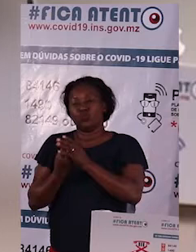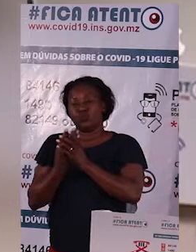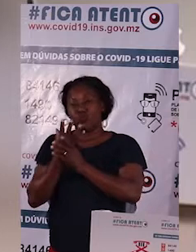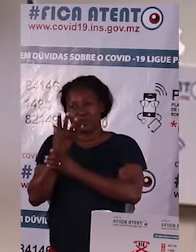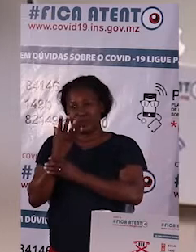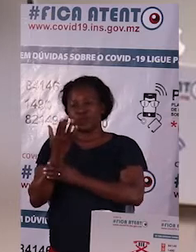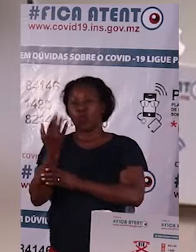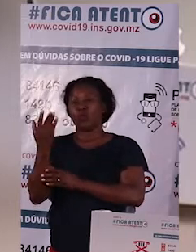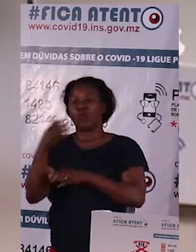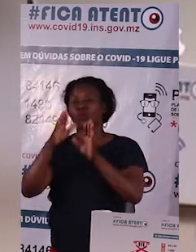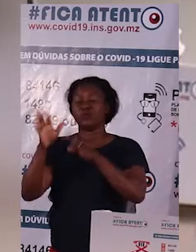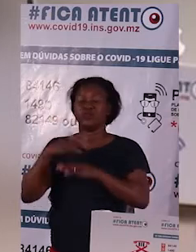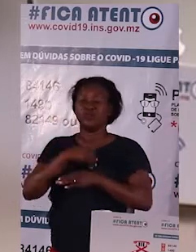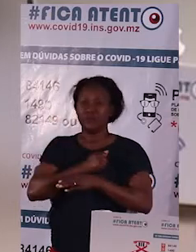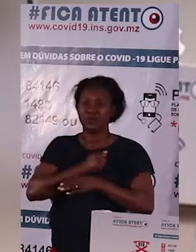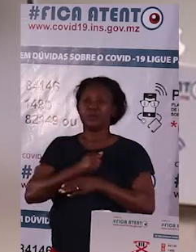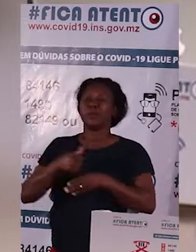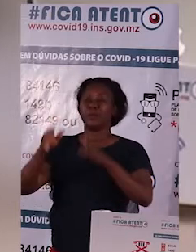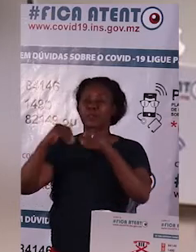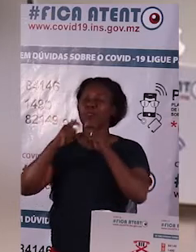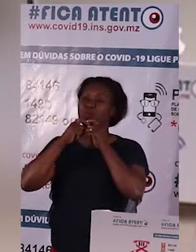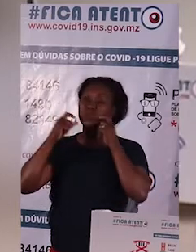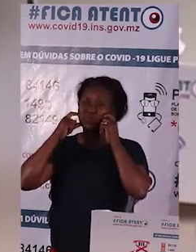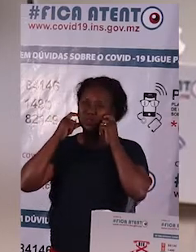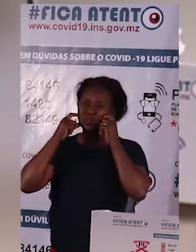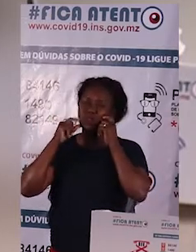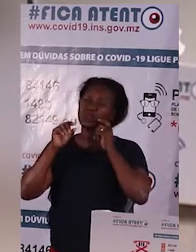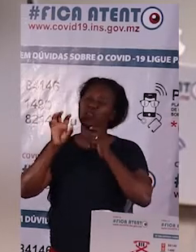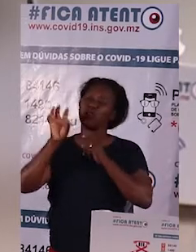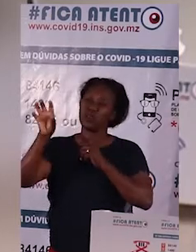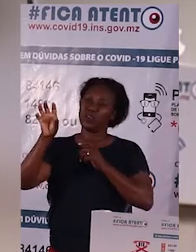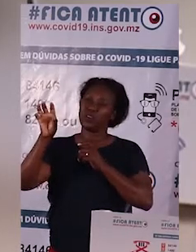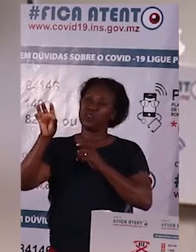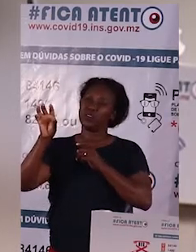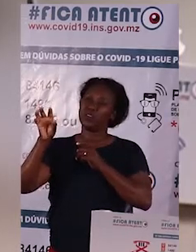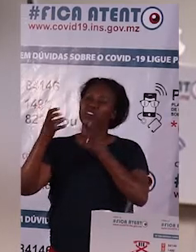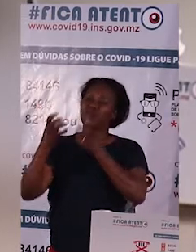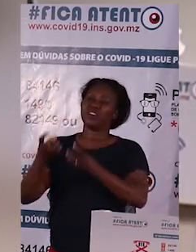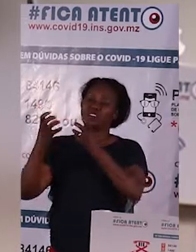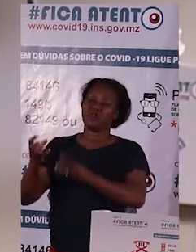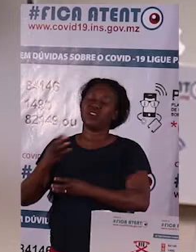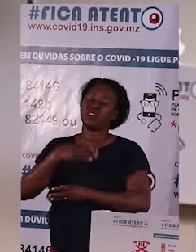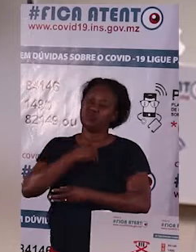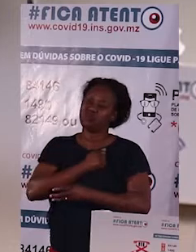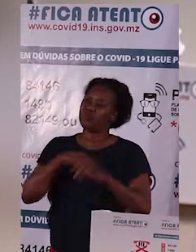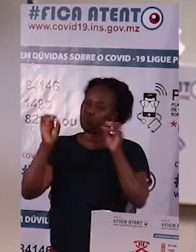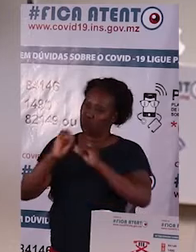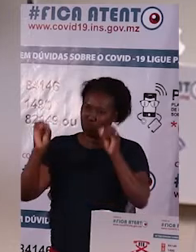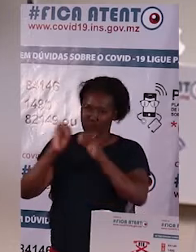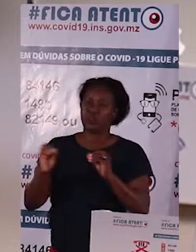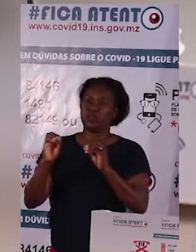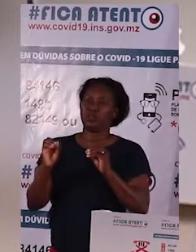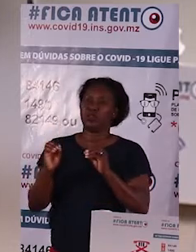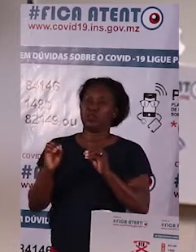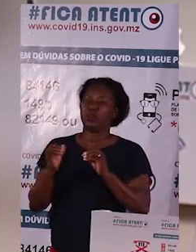milhão de habitantes, e Moçambique é um dos poucos países que não registrou ainda óbitos. Portanto, o